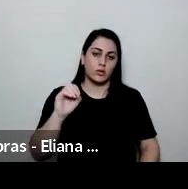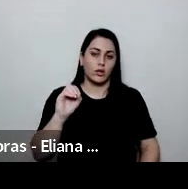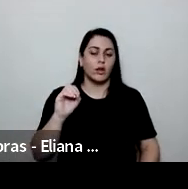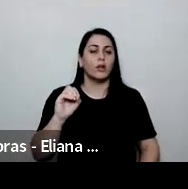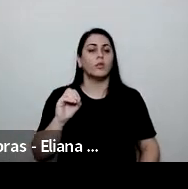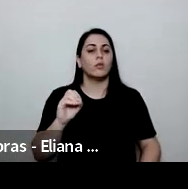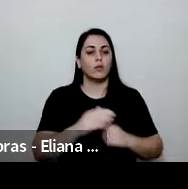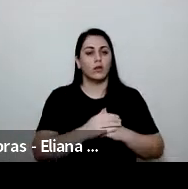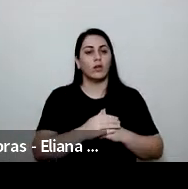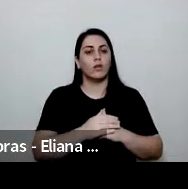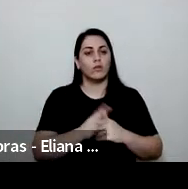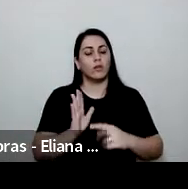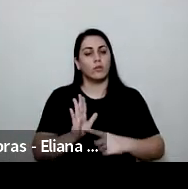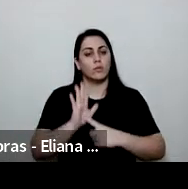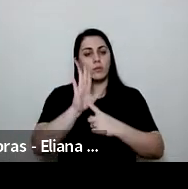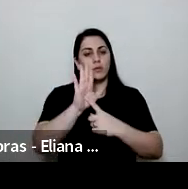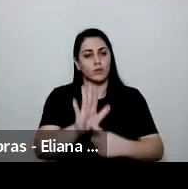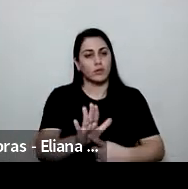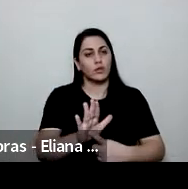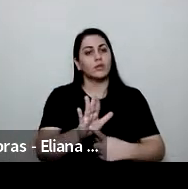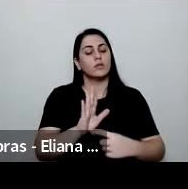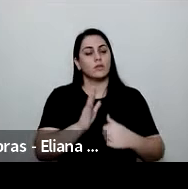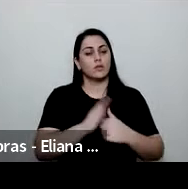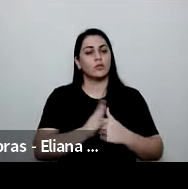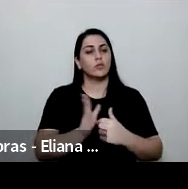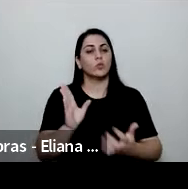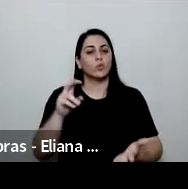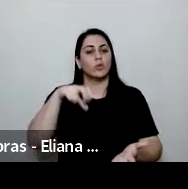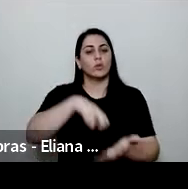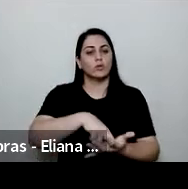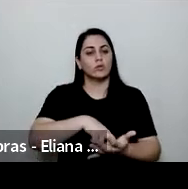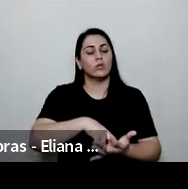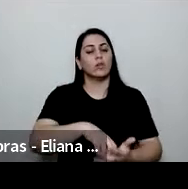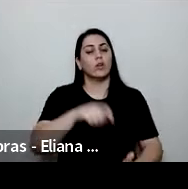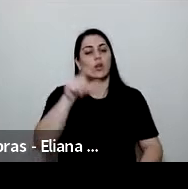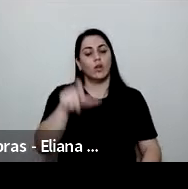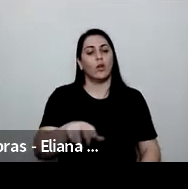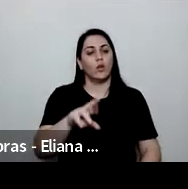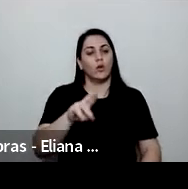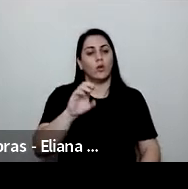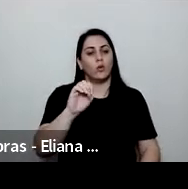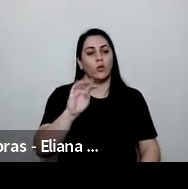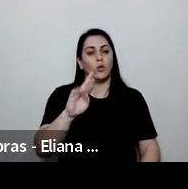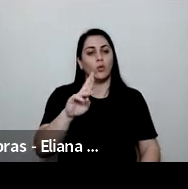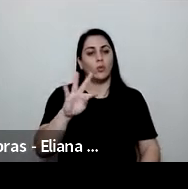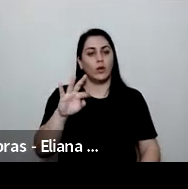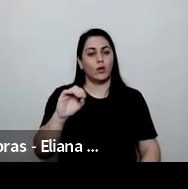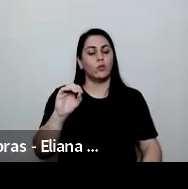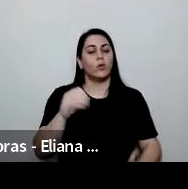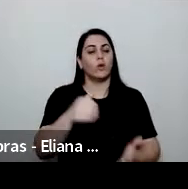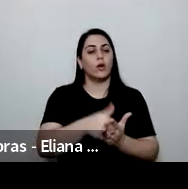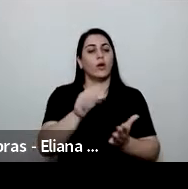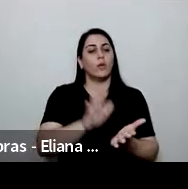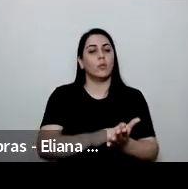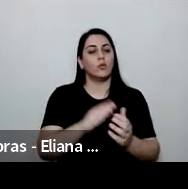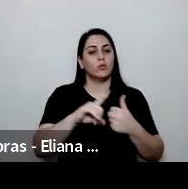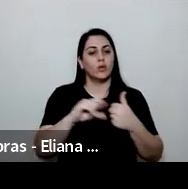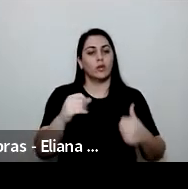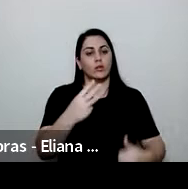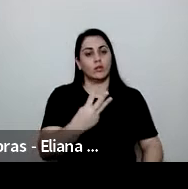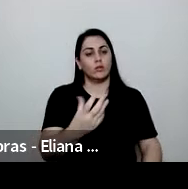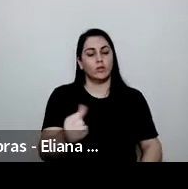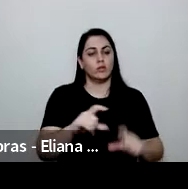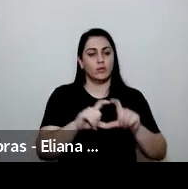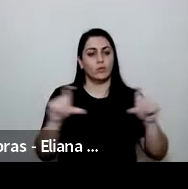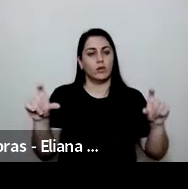procedência da representação para condenar o representado Roberto Rocha a o personagem 36 parágrafo